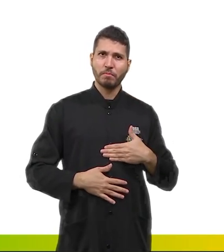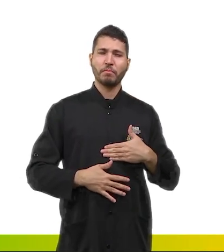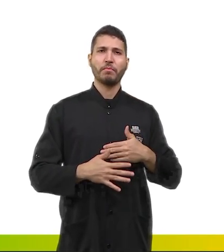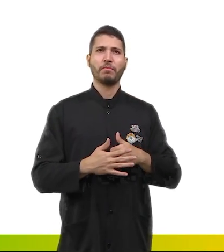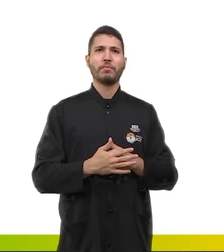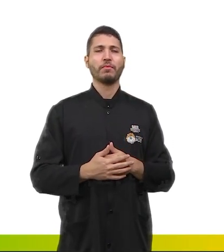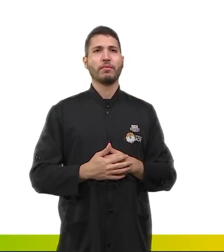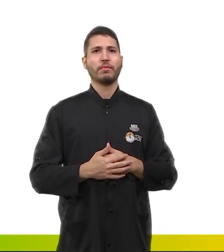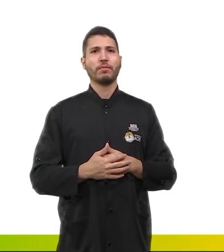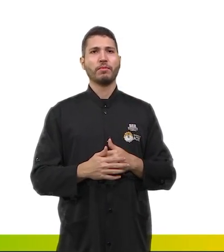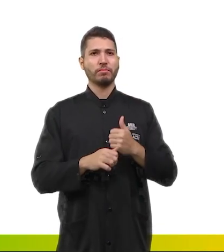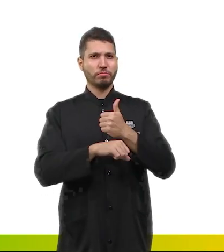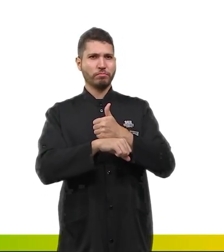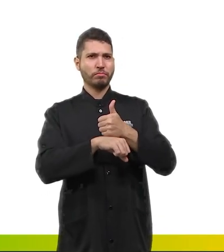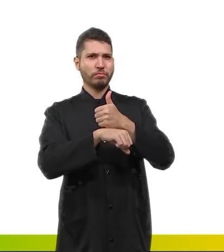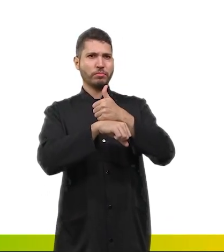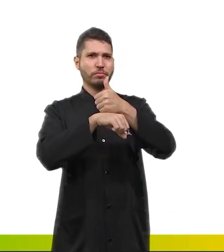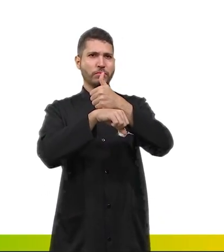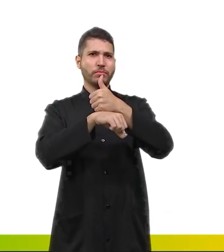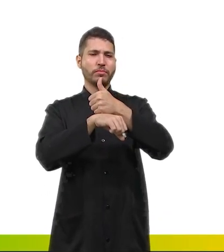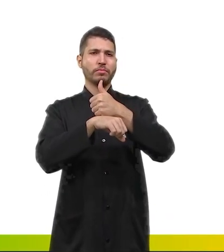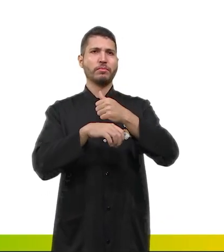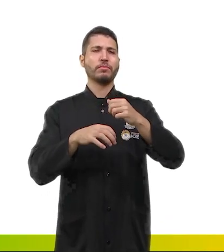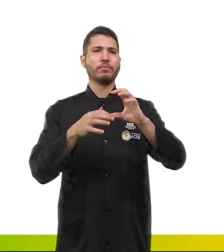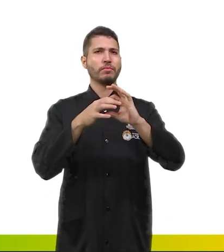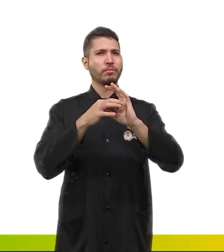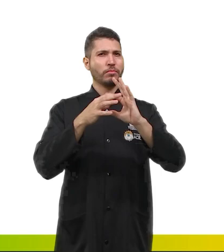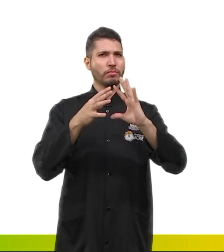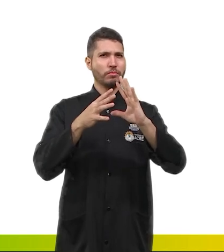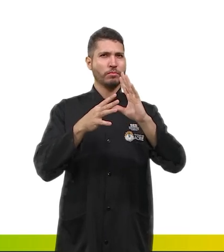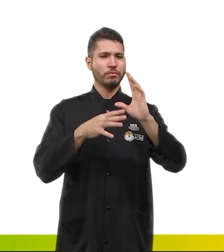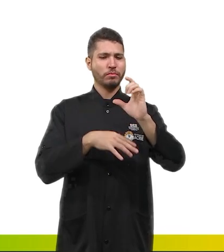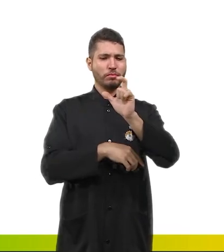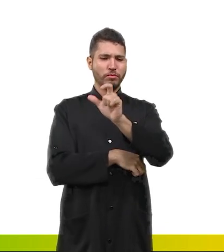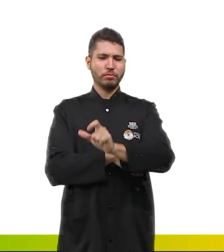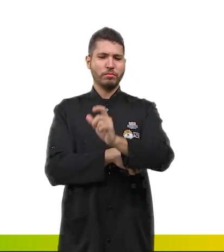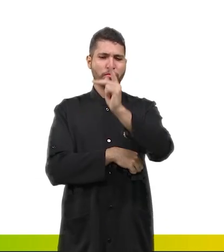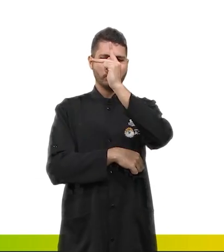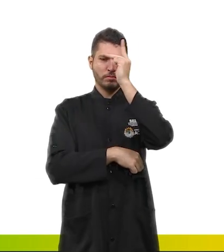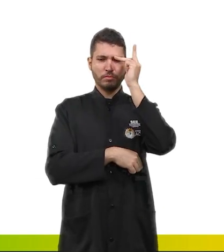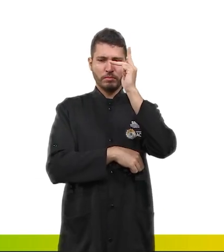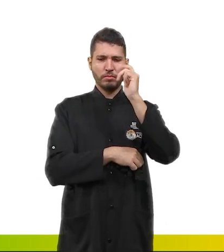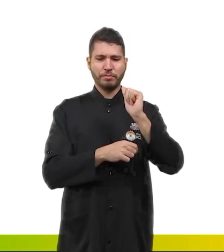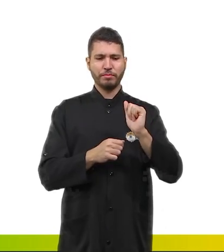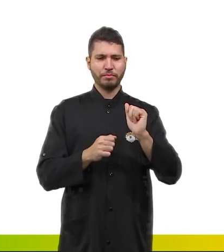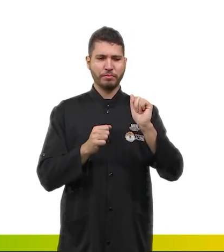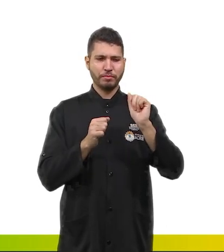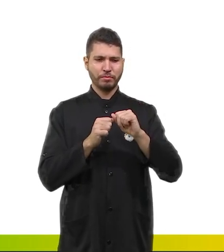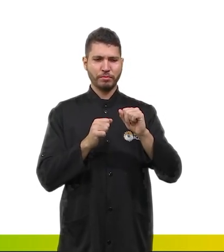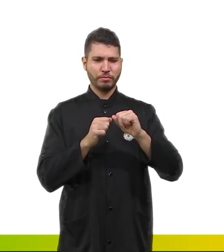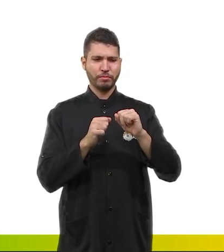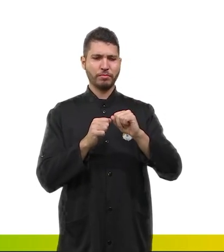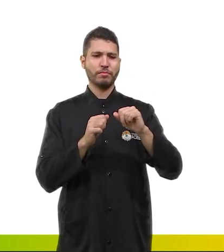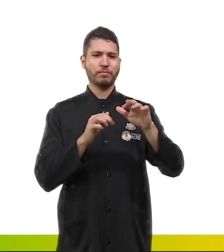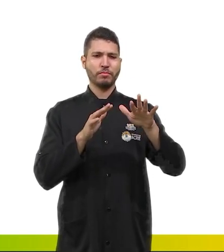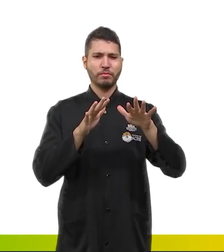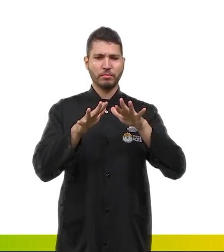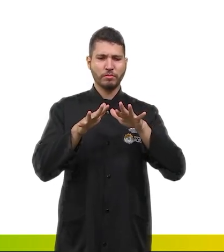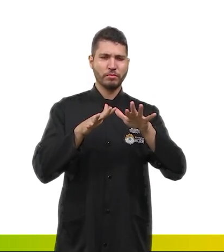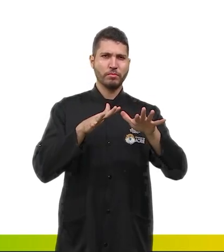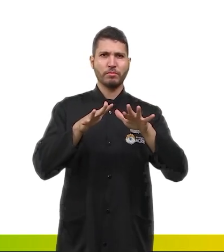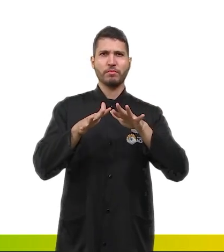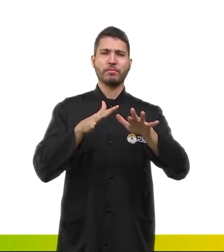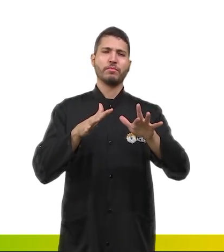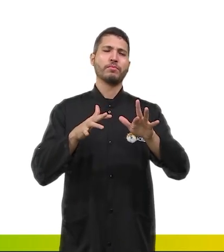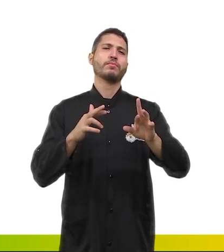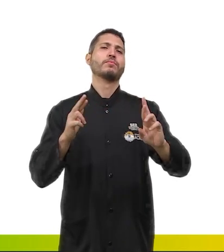que permite um homem assumir a consciência e a execução, levando a uma